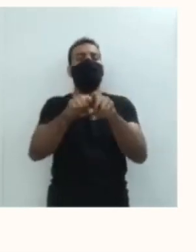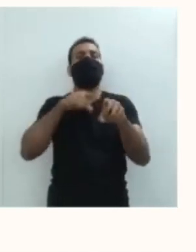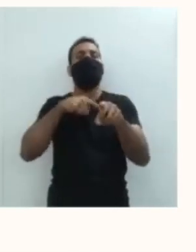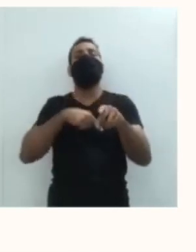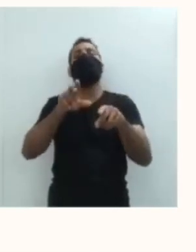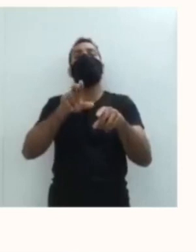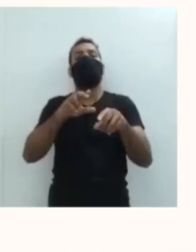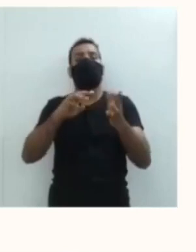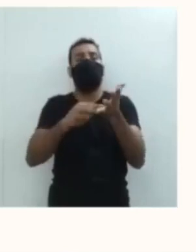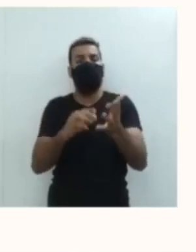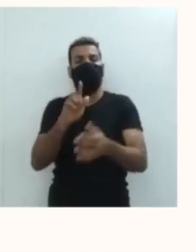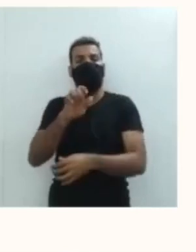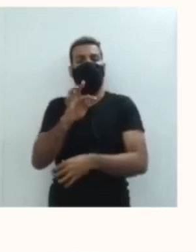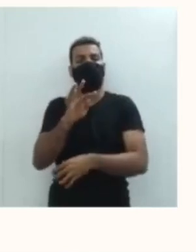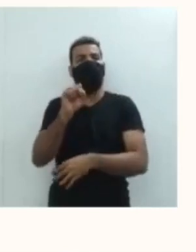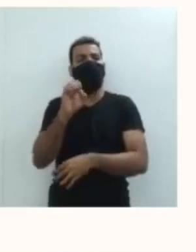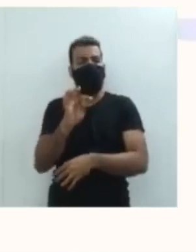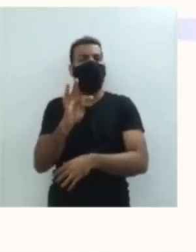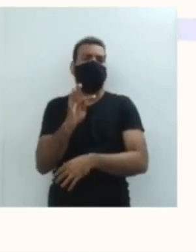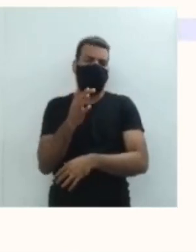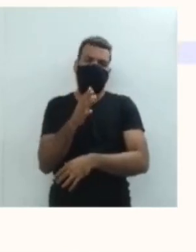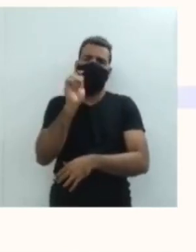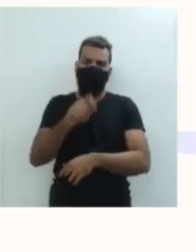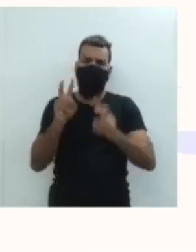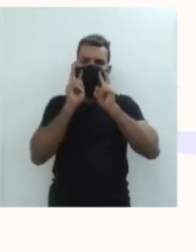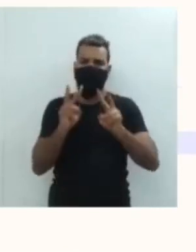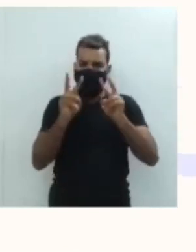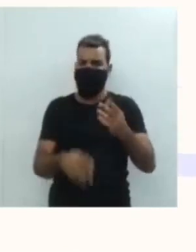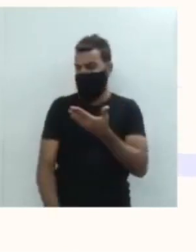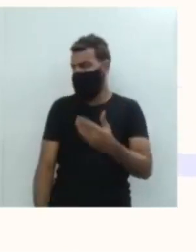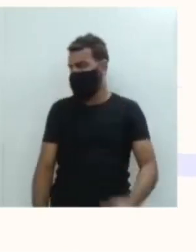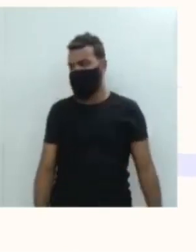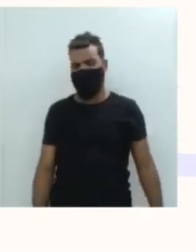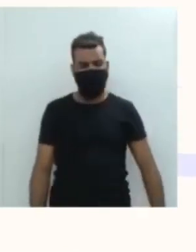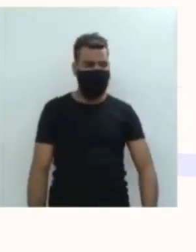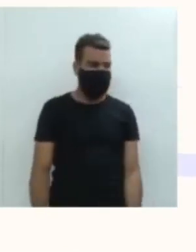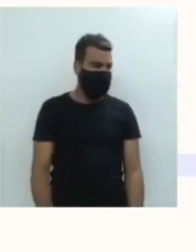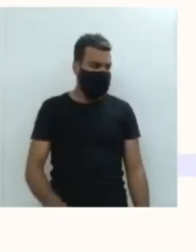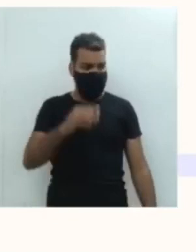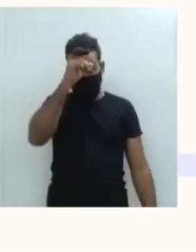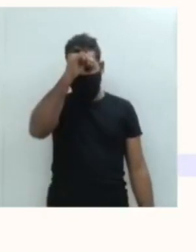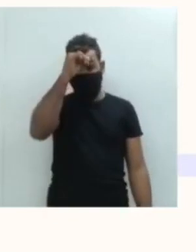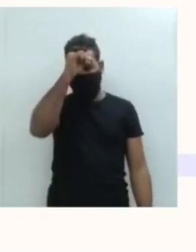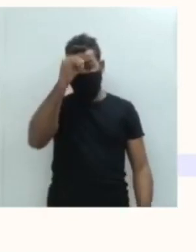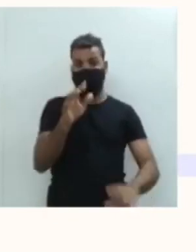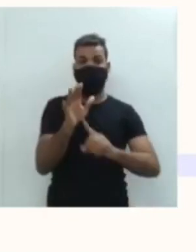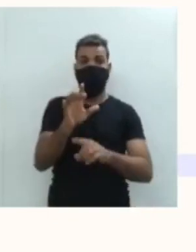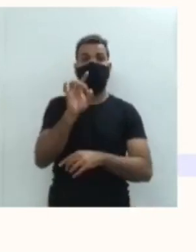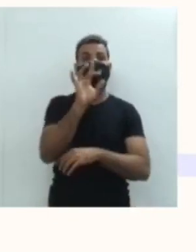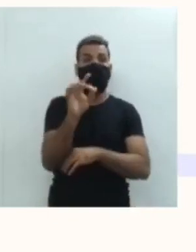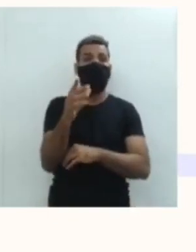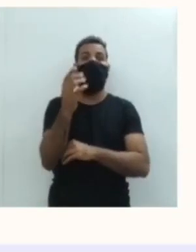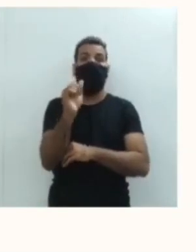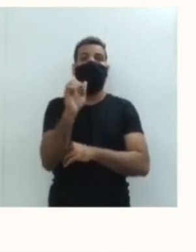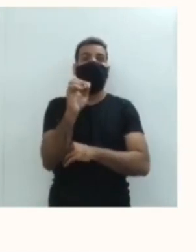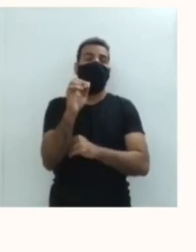os nossos métodos getset como pode ser visualizado aqui relacionado a cada a cada